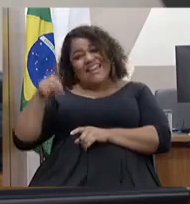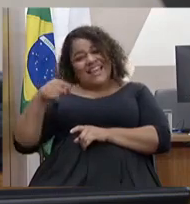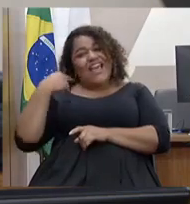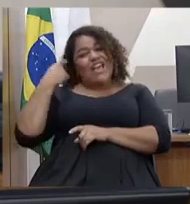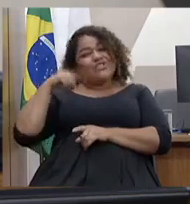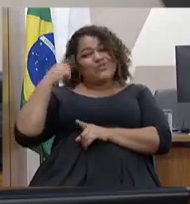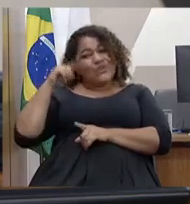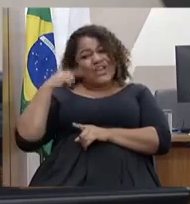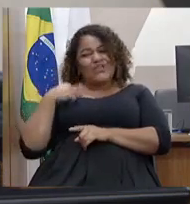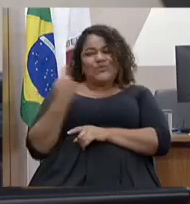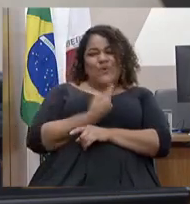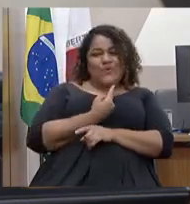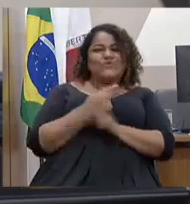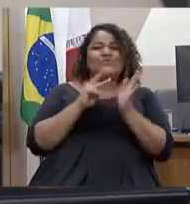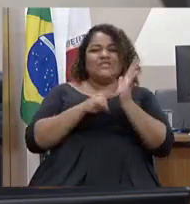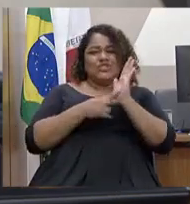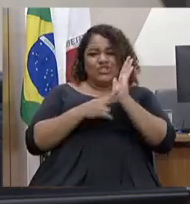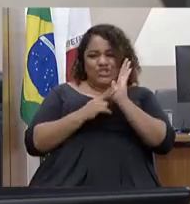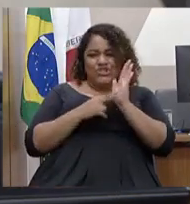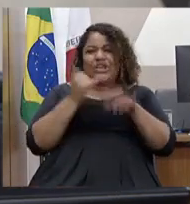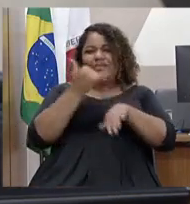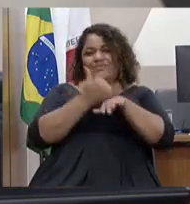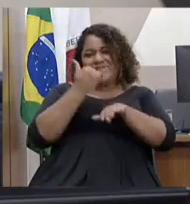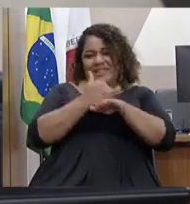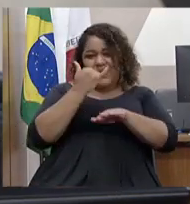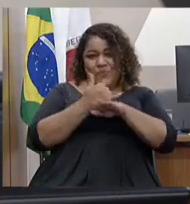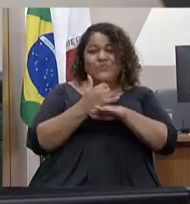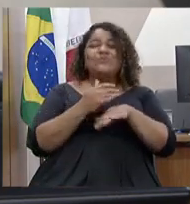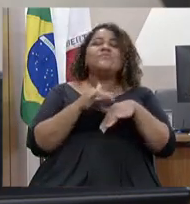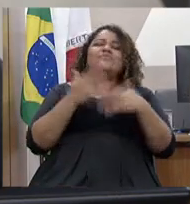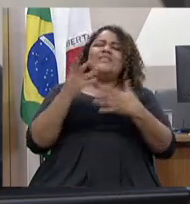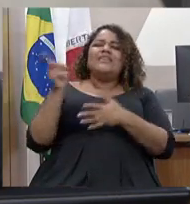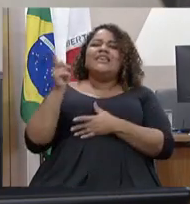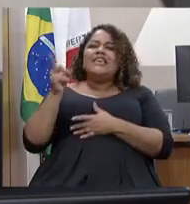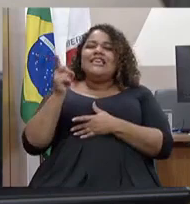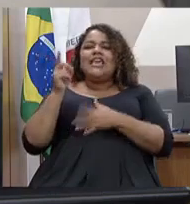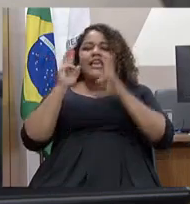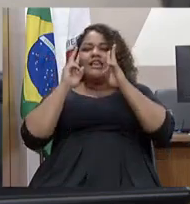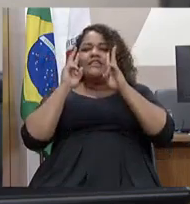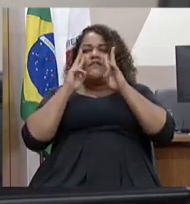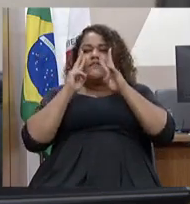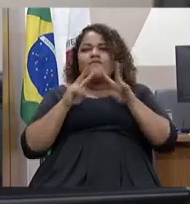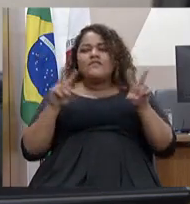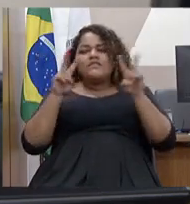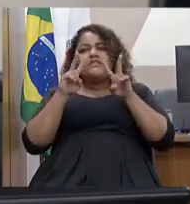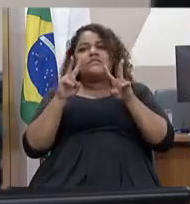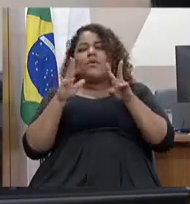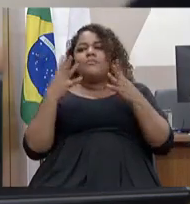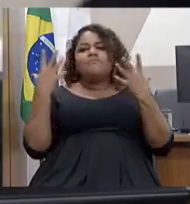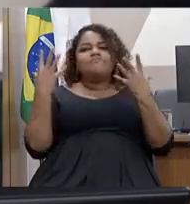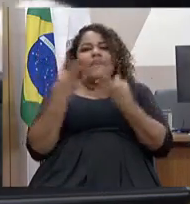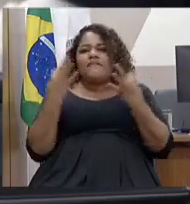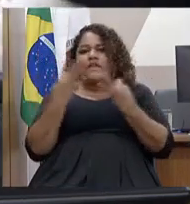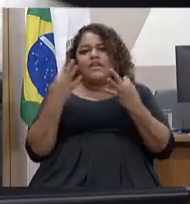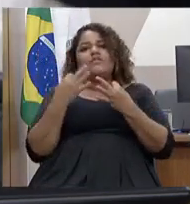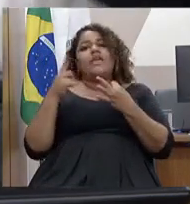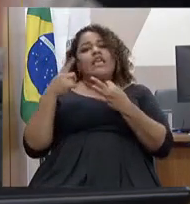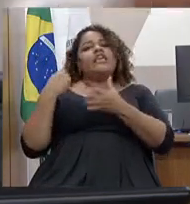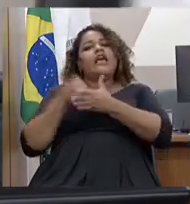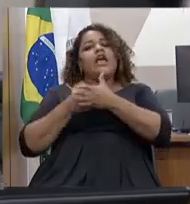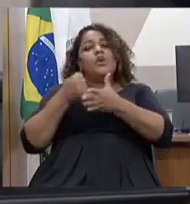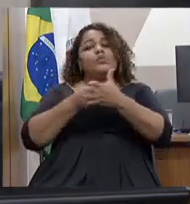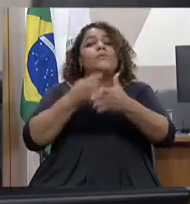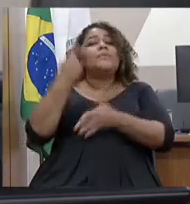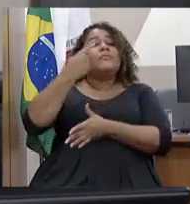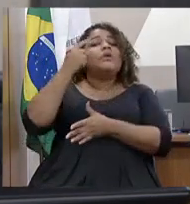Metalúrgicos e com essa visão maravilhosa que ele tem a primeira luta é pela democracia é pelo estado brasileiro